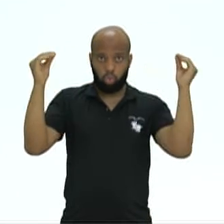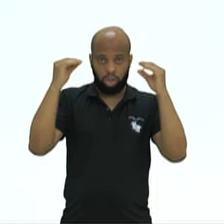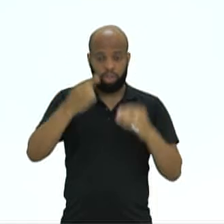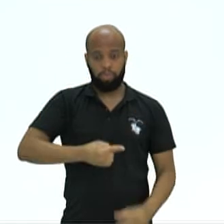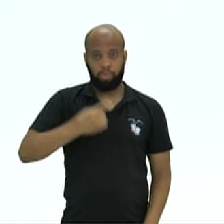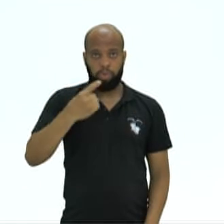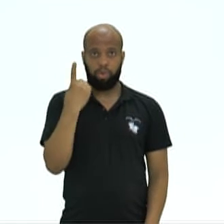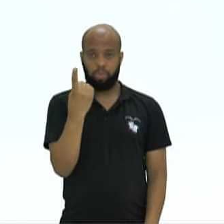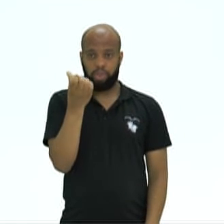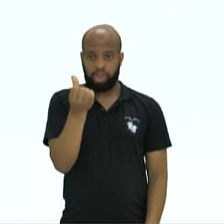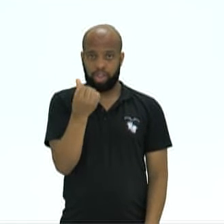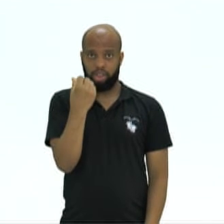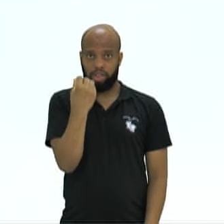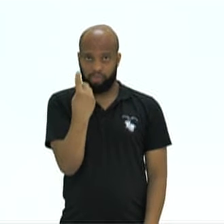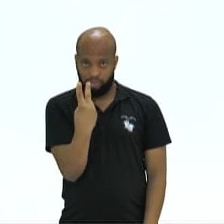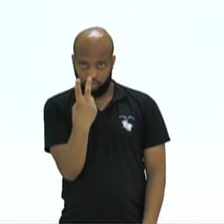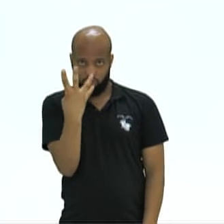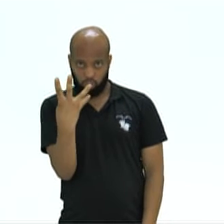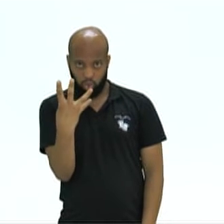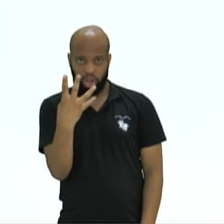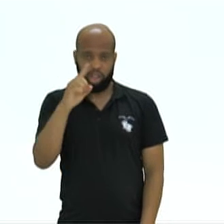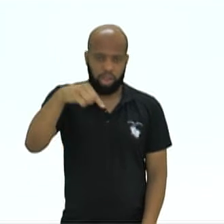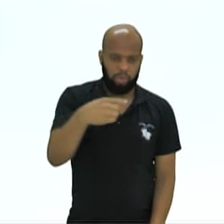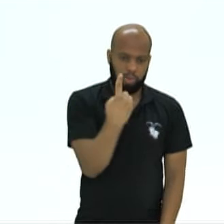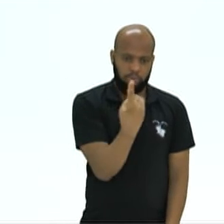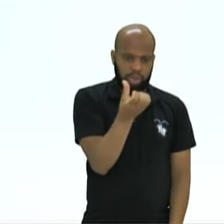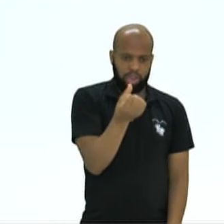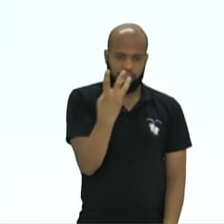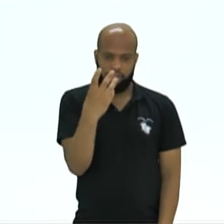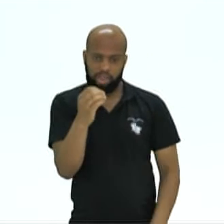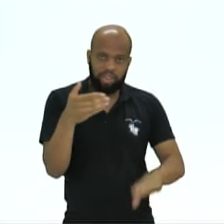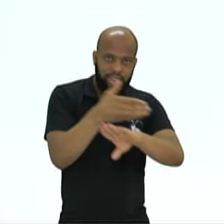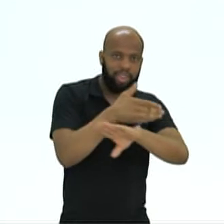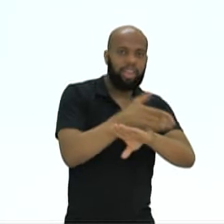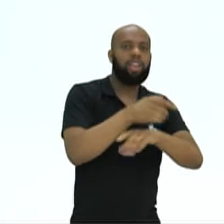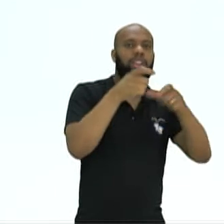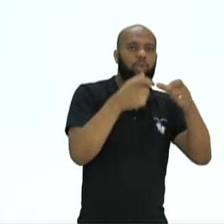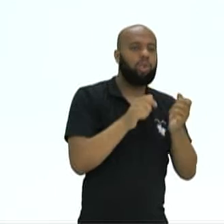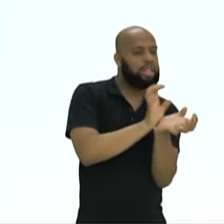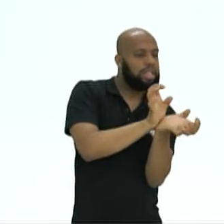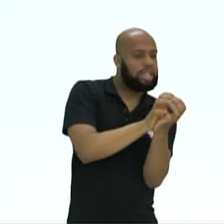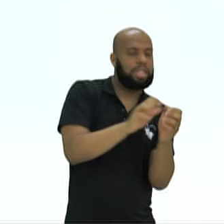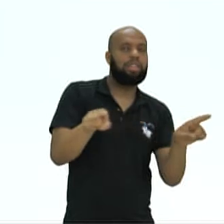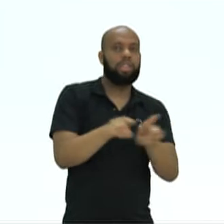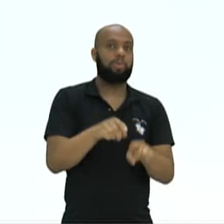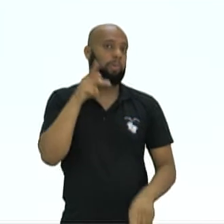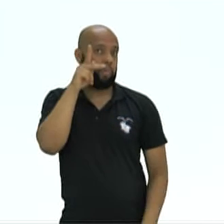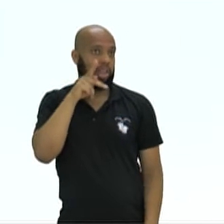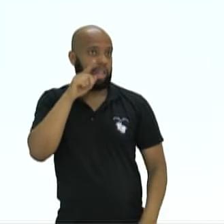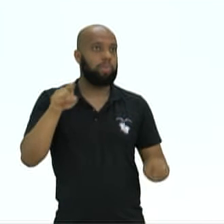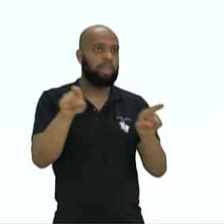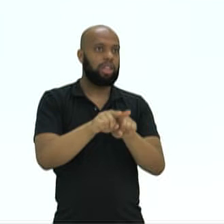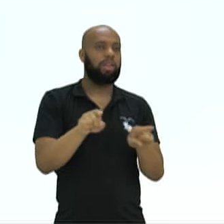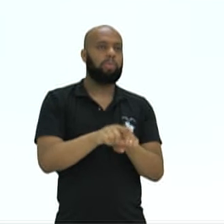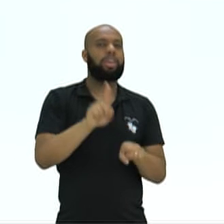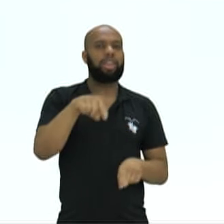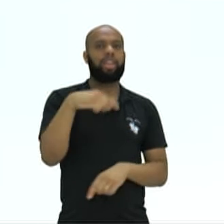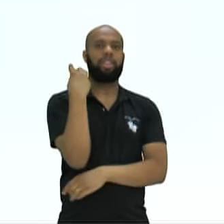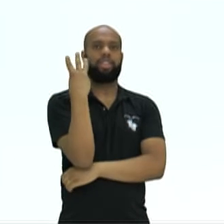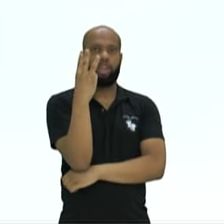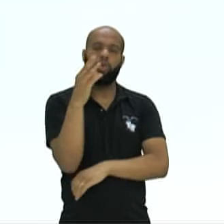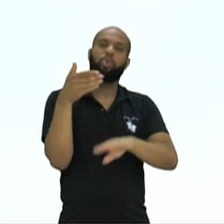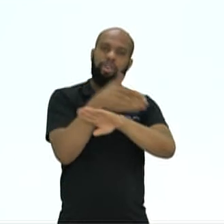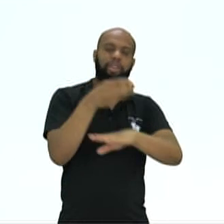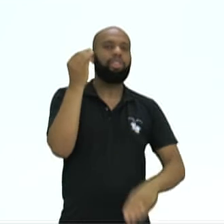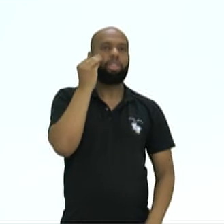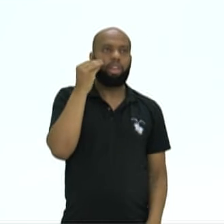em 1624. Então, em 1630, eles vão para Recife, para Paraíba em 1635, São Luís do Maranhão em 1641,